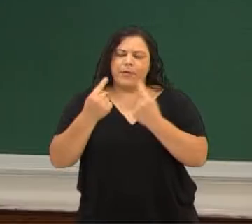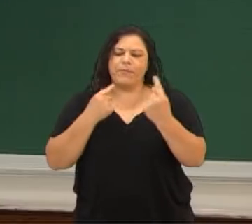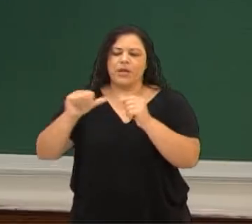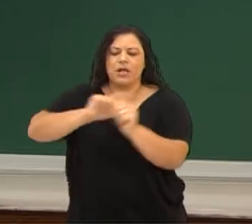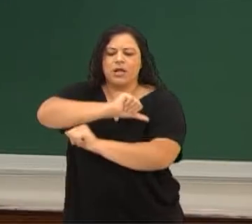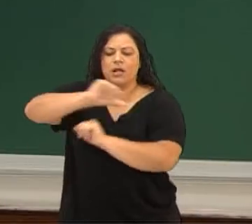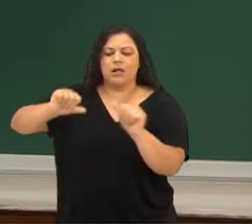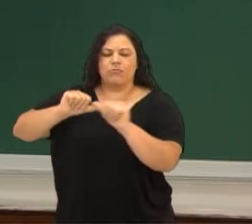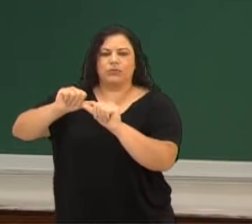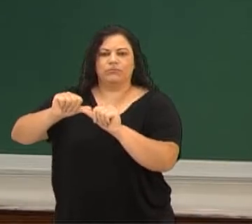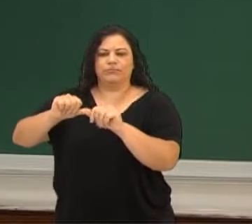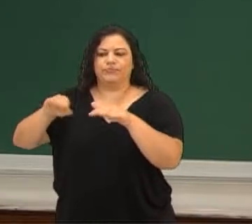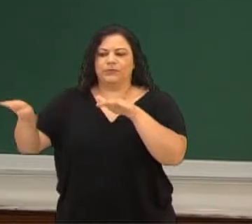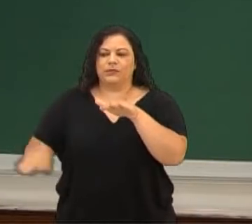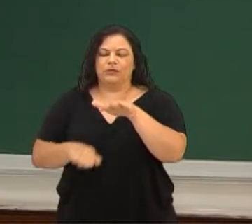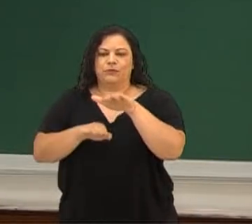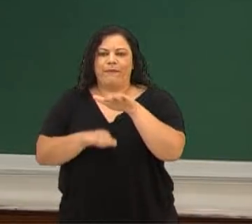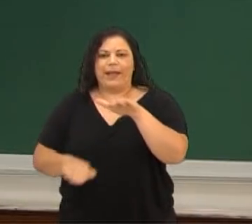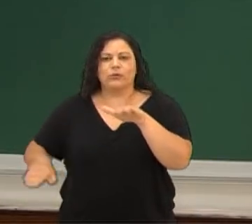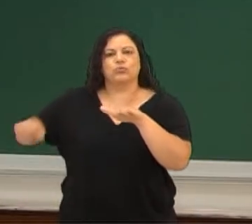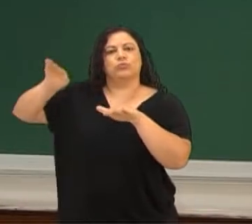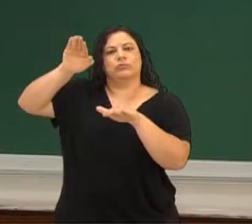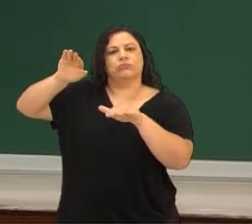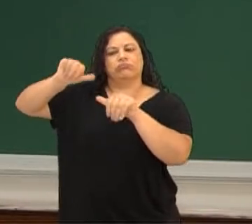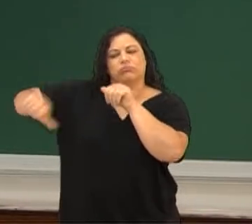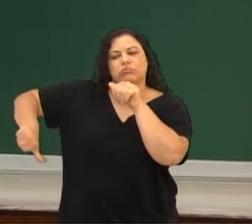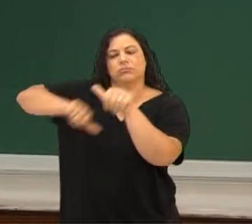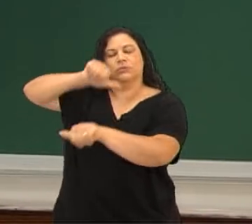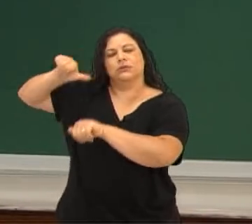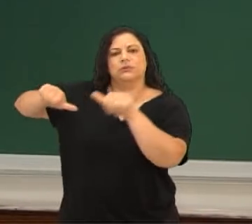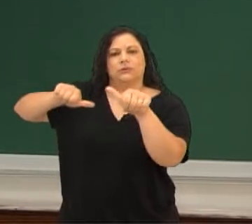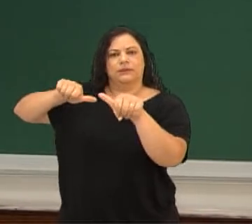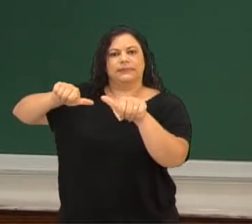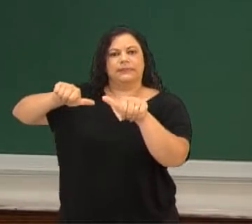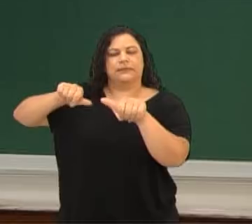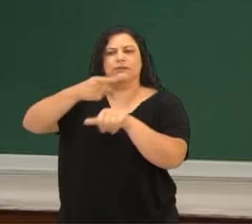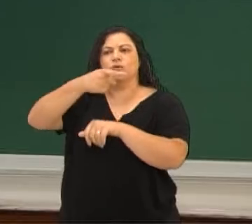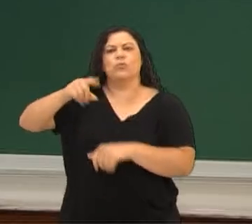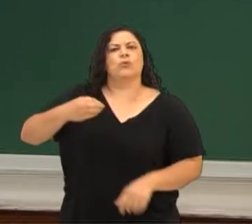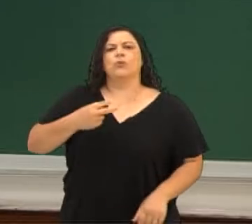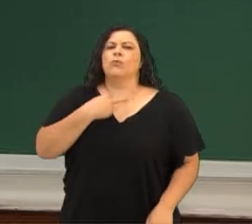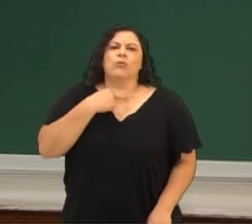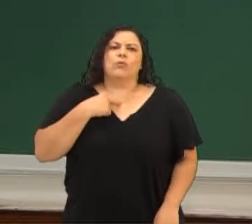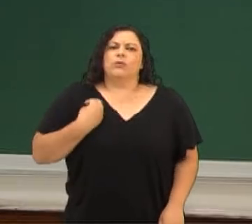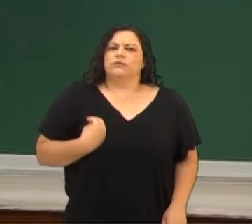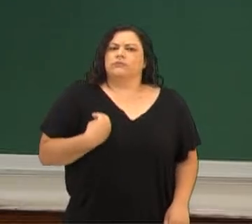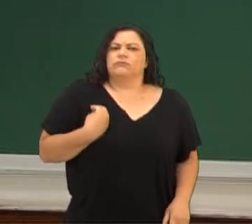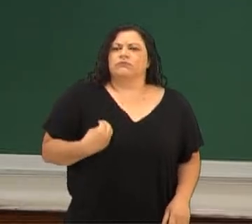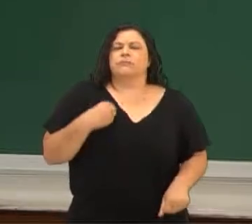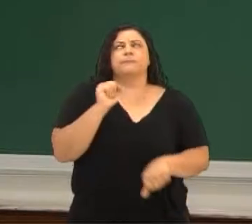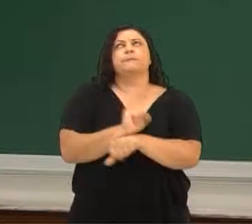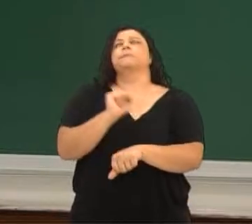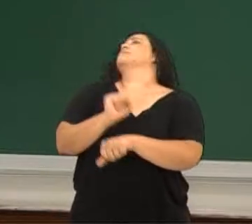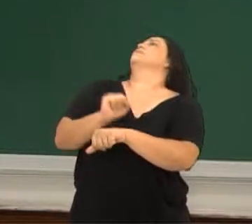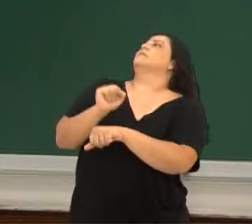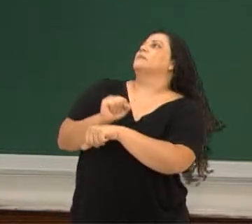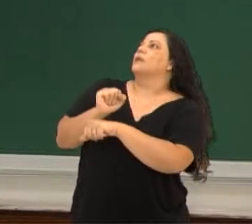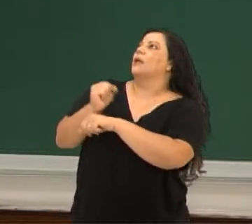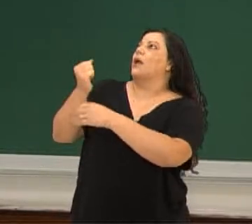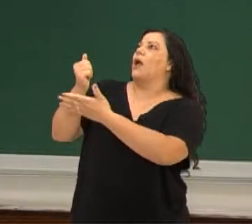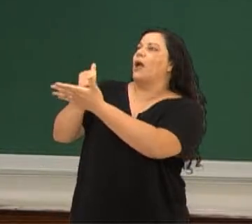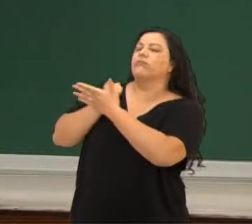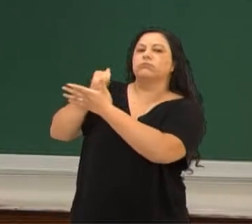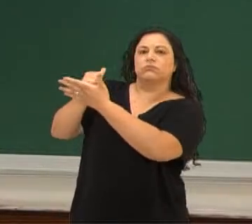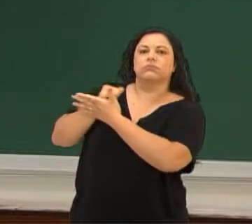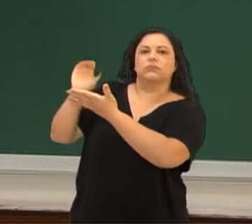mudança vem de baixo para cima. A gente não pode ficar a vida toda esperando que os nossos governantes, que o